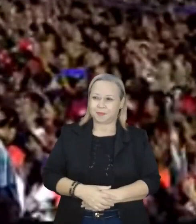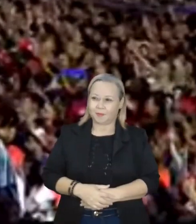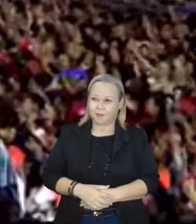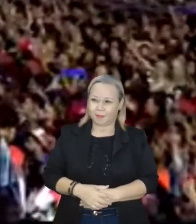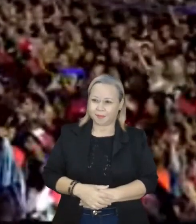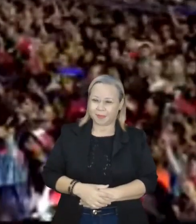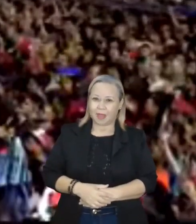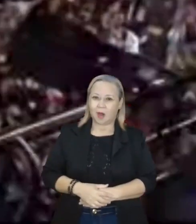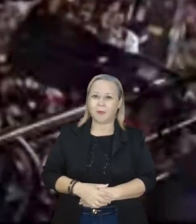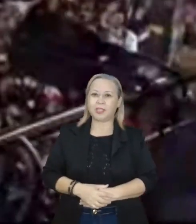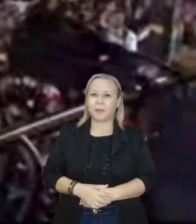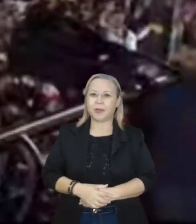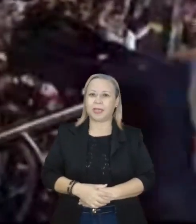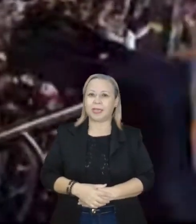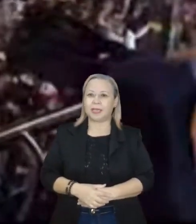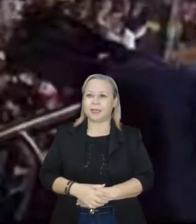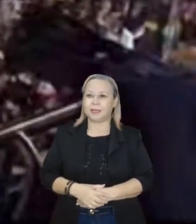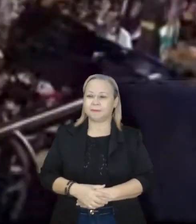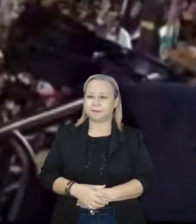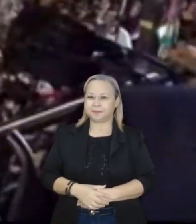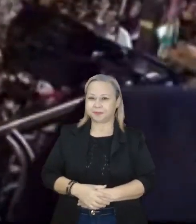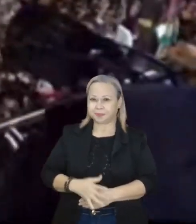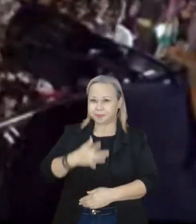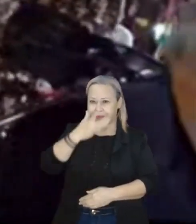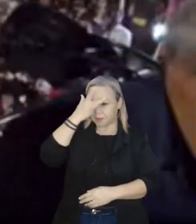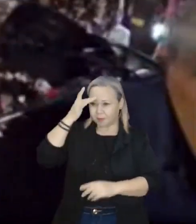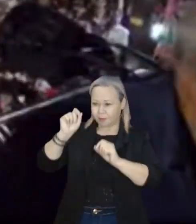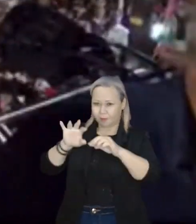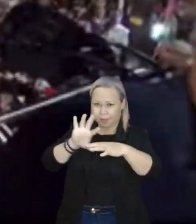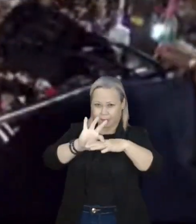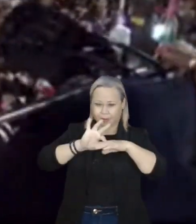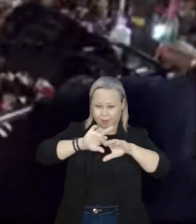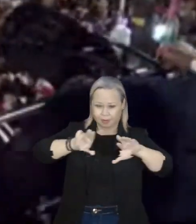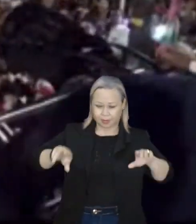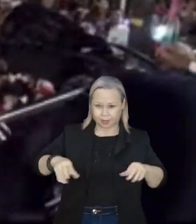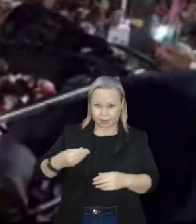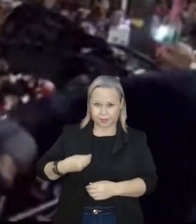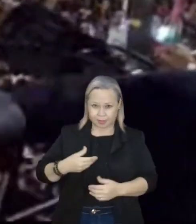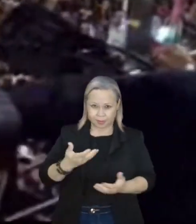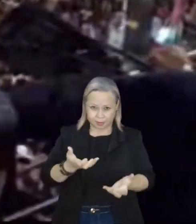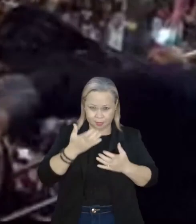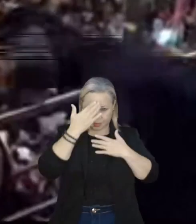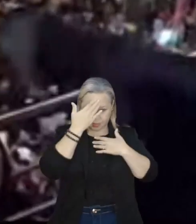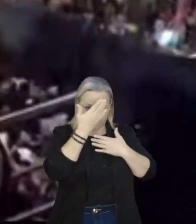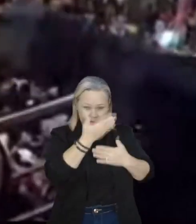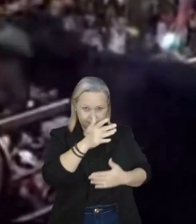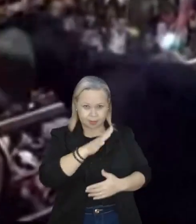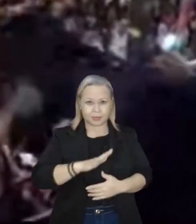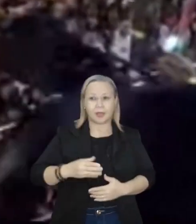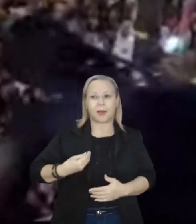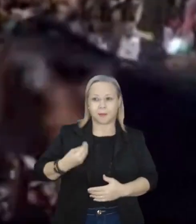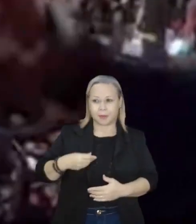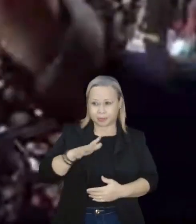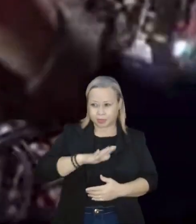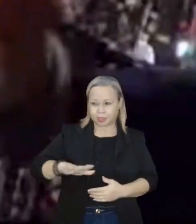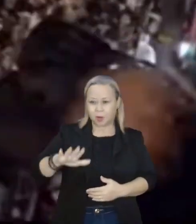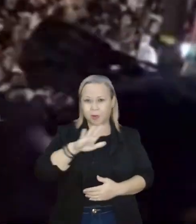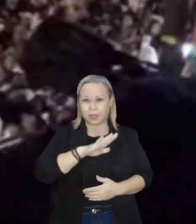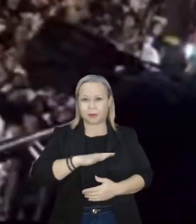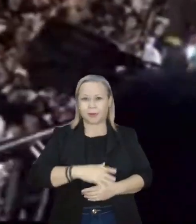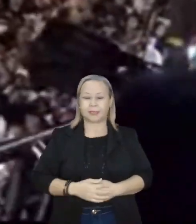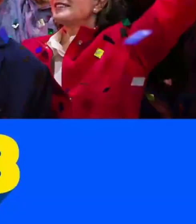E, gente, nós estamos com muitas lideranças aqui. Quero agradecer a presença de todas, dos partidos políticos